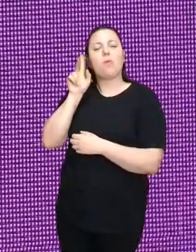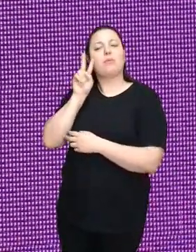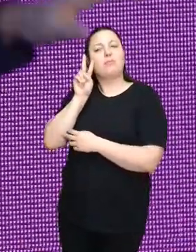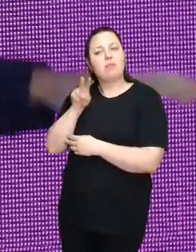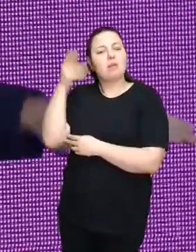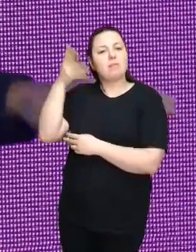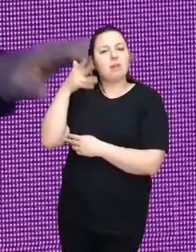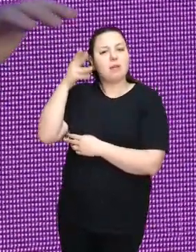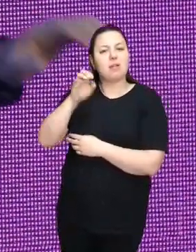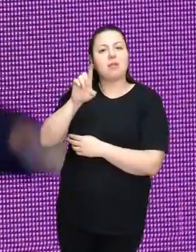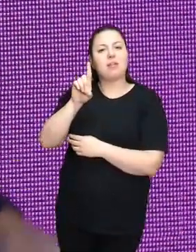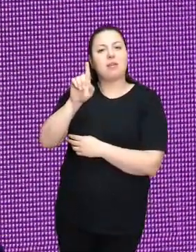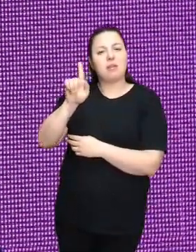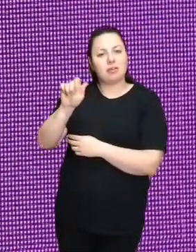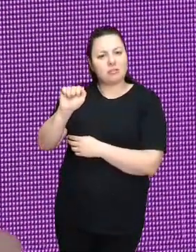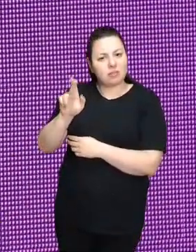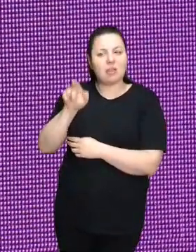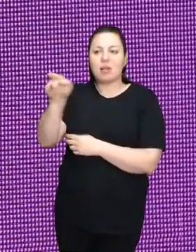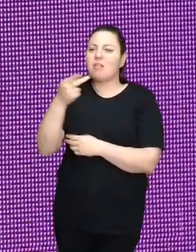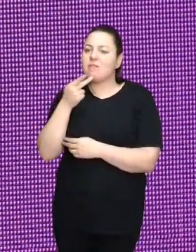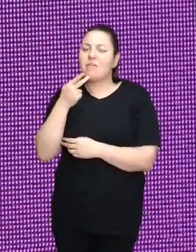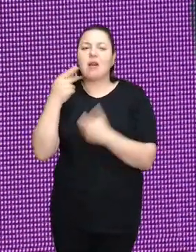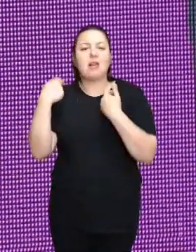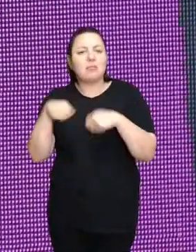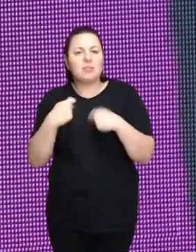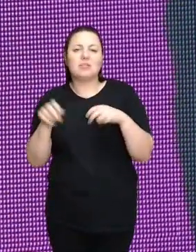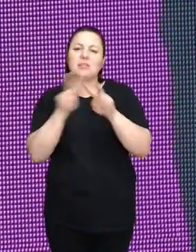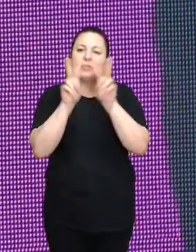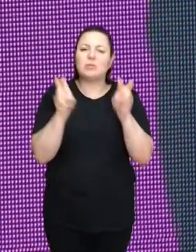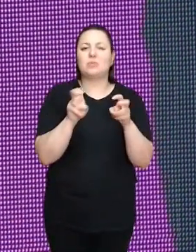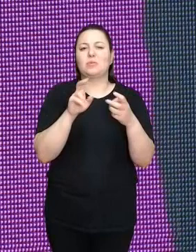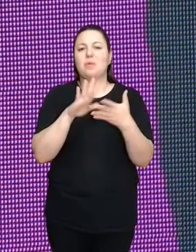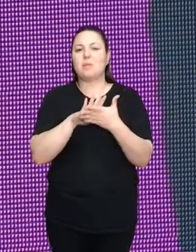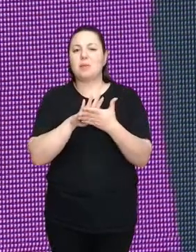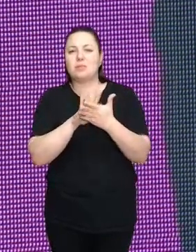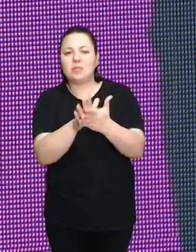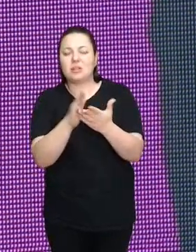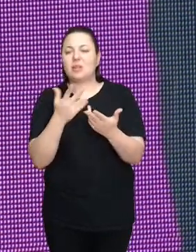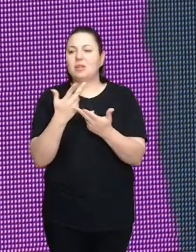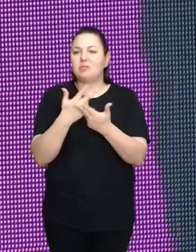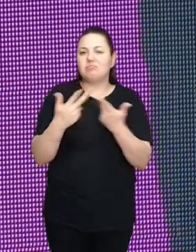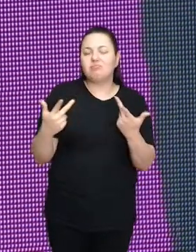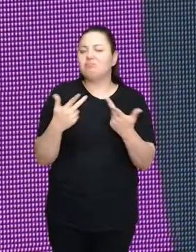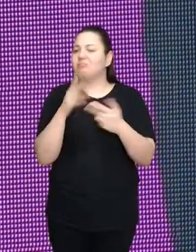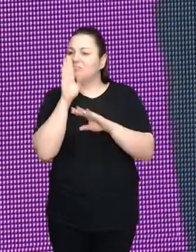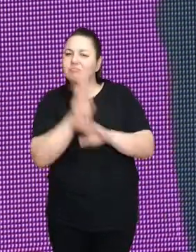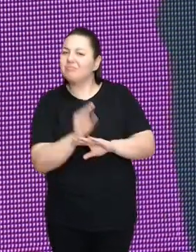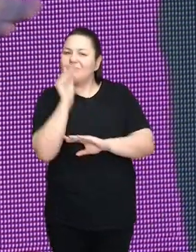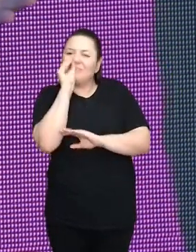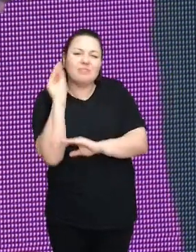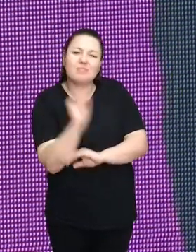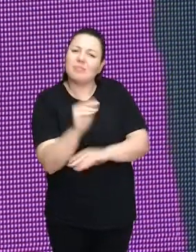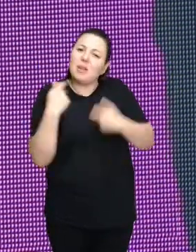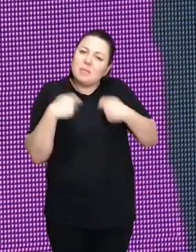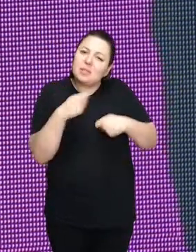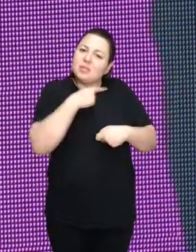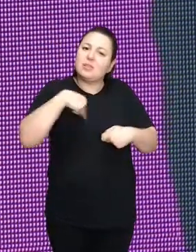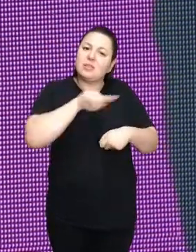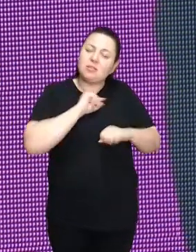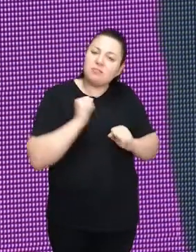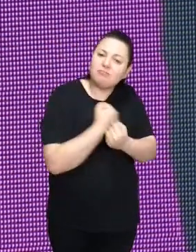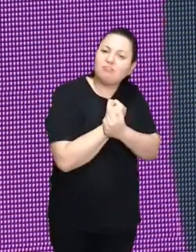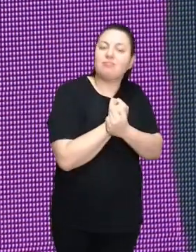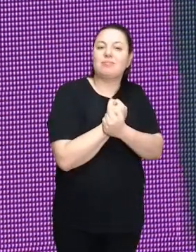esses preconceitos, essas disputas políticas que a gente vive e como a gente tem que abraçar os próximos, né? Então, nada melhor do que um projeto de vó. Vocês